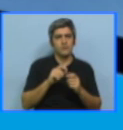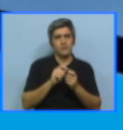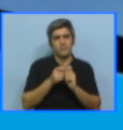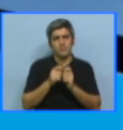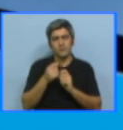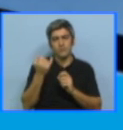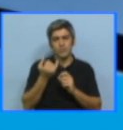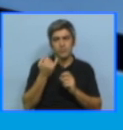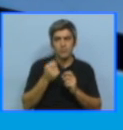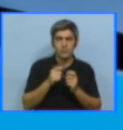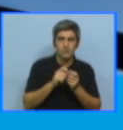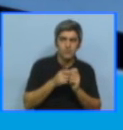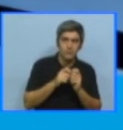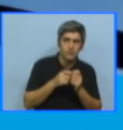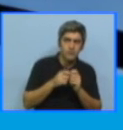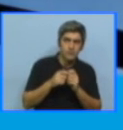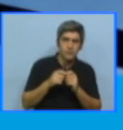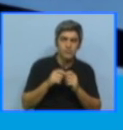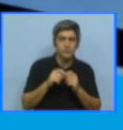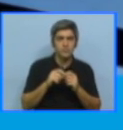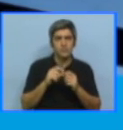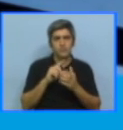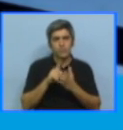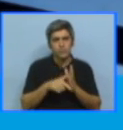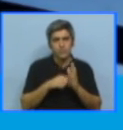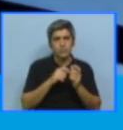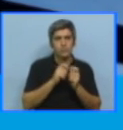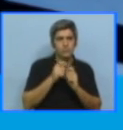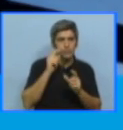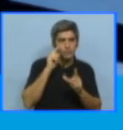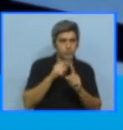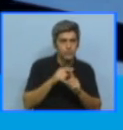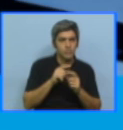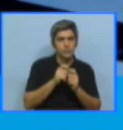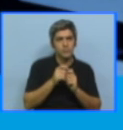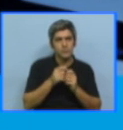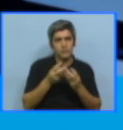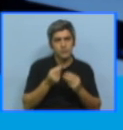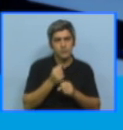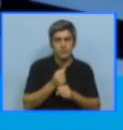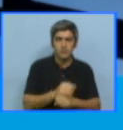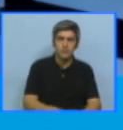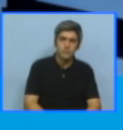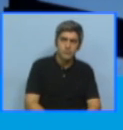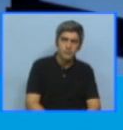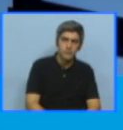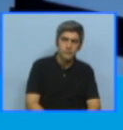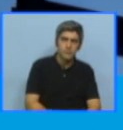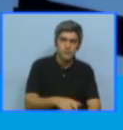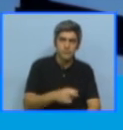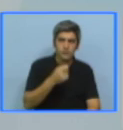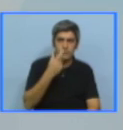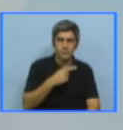os institutos, portanto, redefinir projetos, objetivos e meios de trabalho. Mas com esta